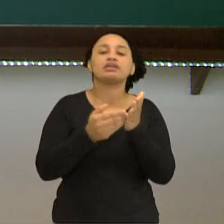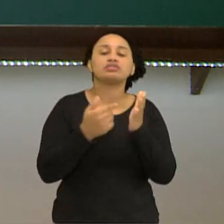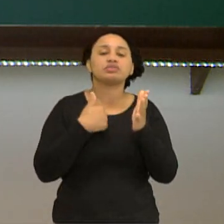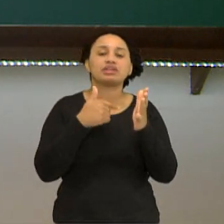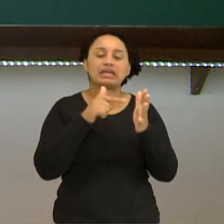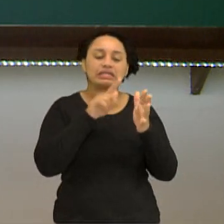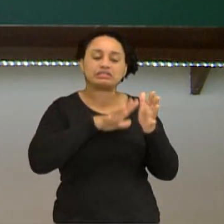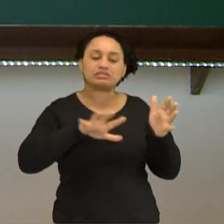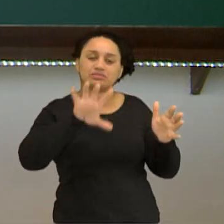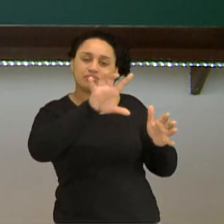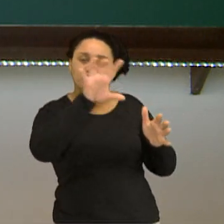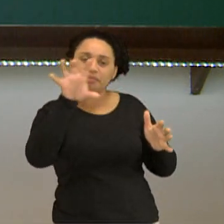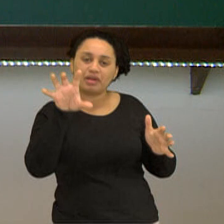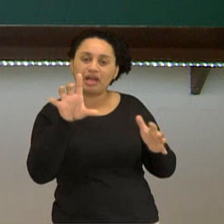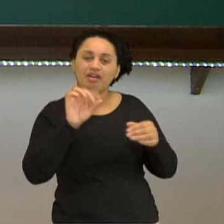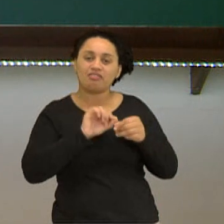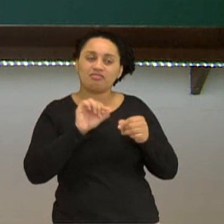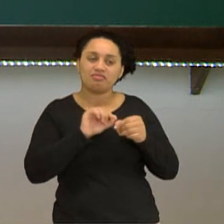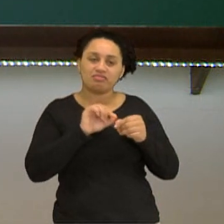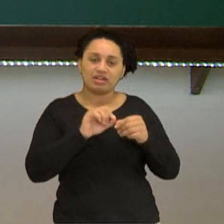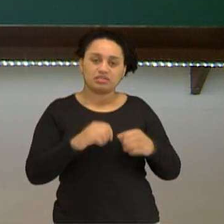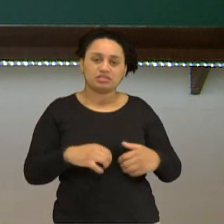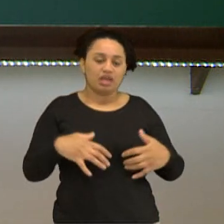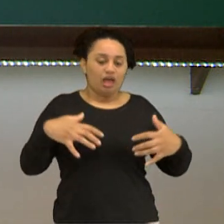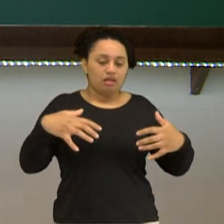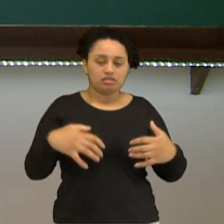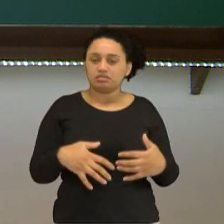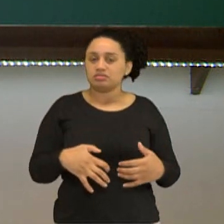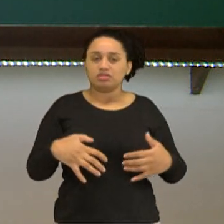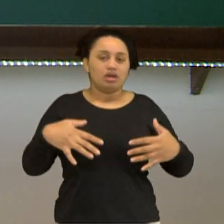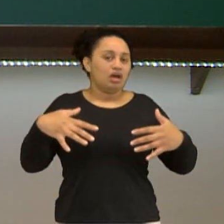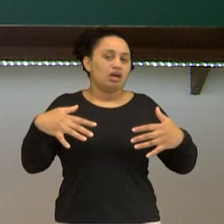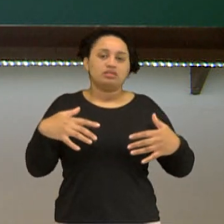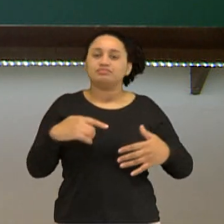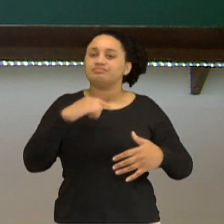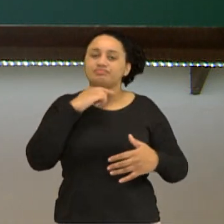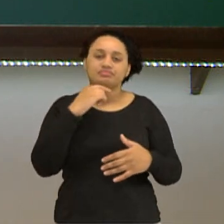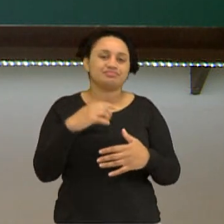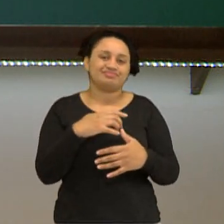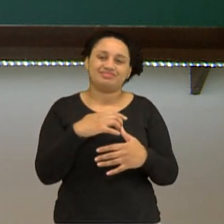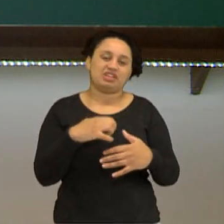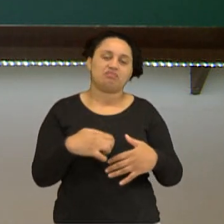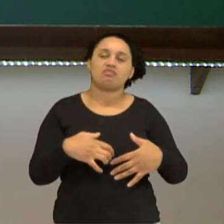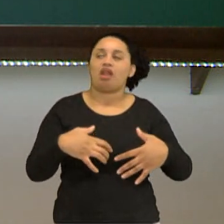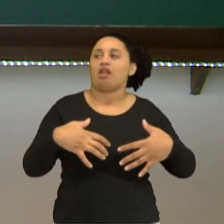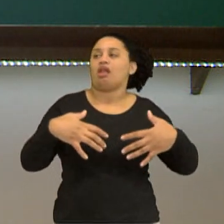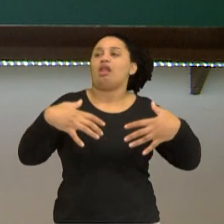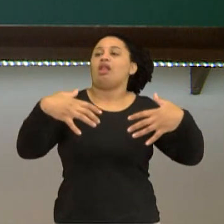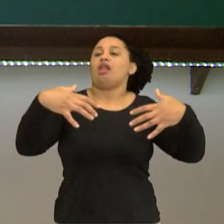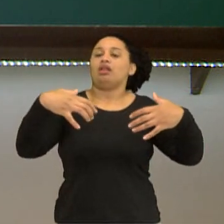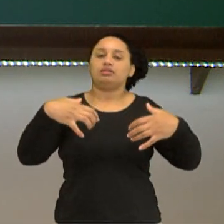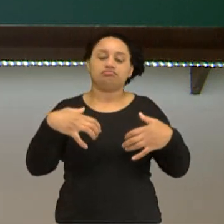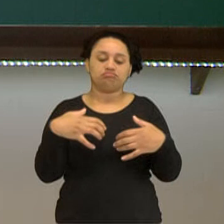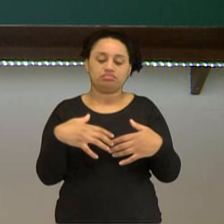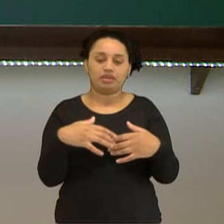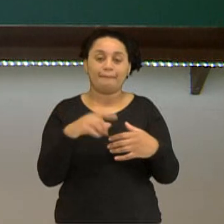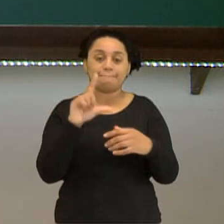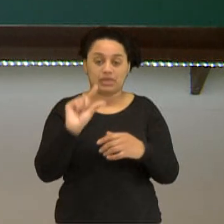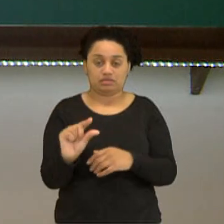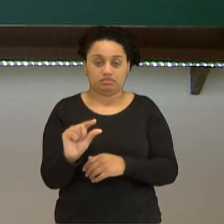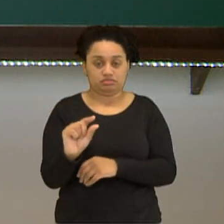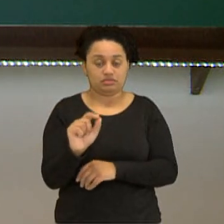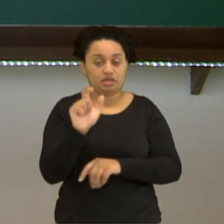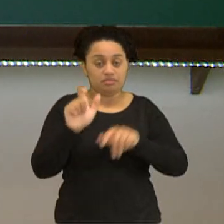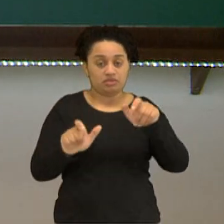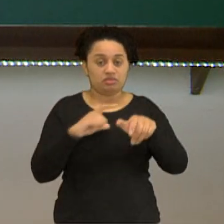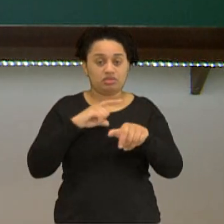agentes agressores acabam destruindo essa elasticidade natural do pulmão. Normalmente a pessoa que tem enfisema